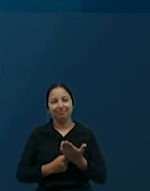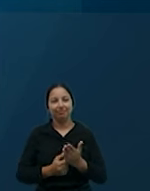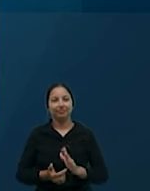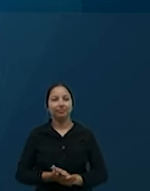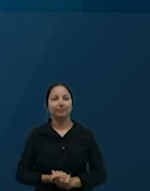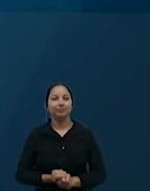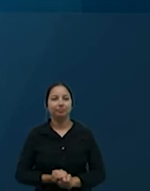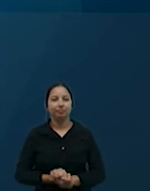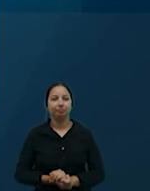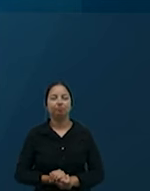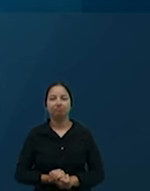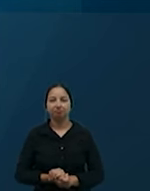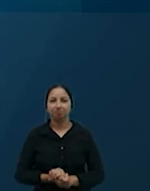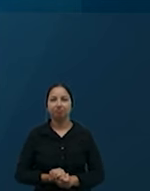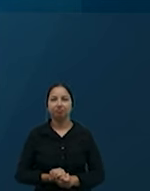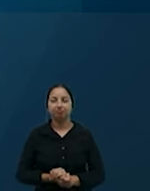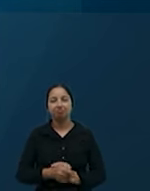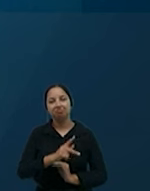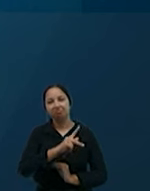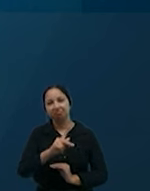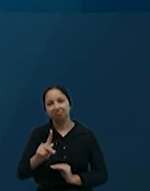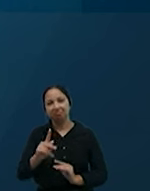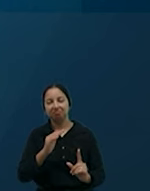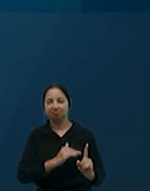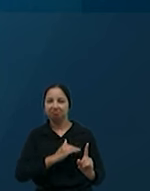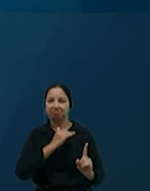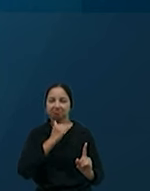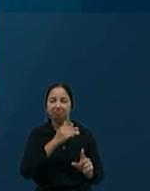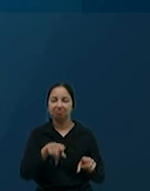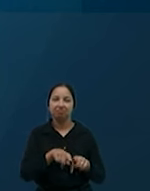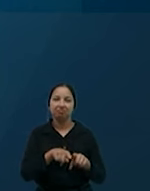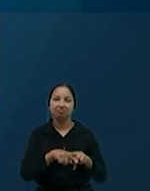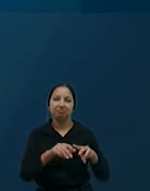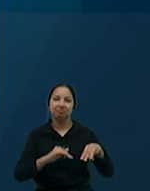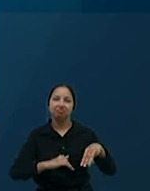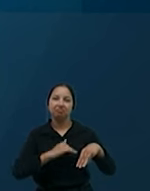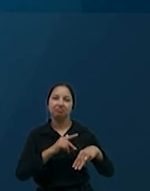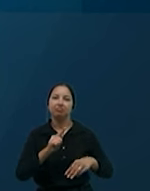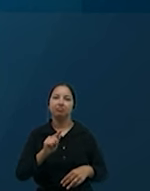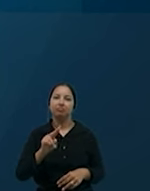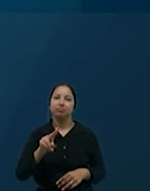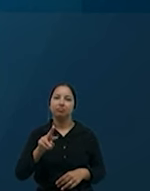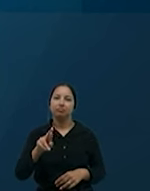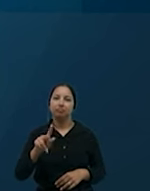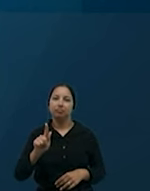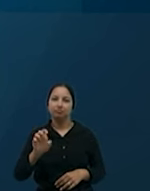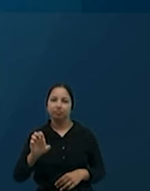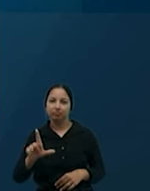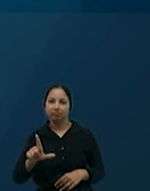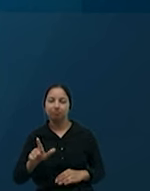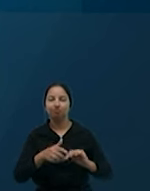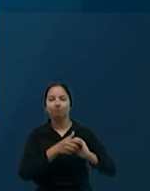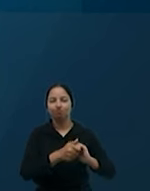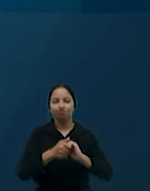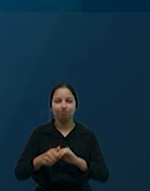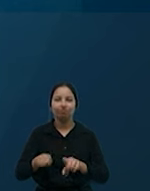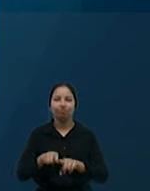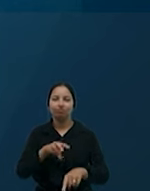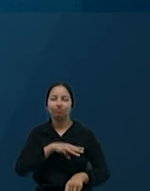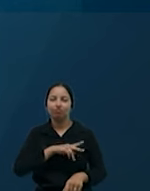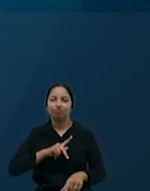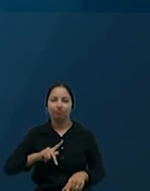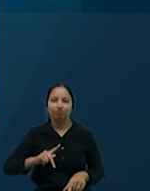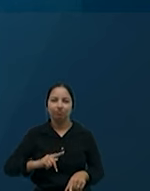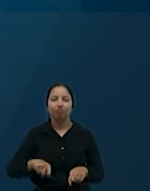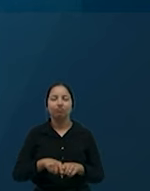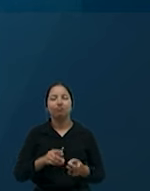excelentíssimo senhor ministro Gurgel, na pessoa de quem cumprimento os demais ministros aqui presentes, senhor membro do Ministério Público, senhores servituários, senhores